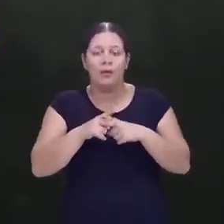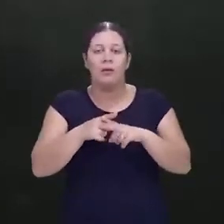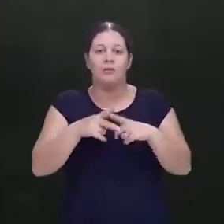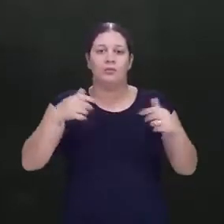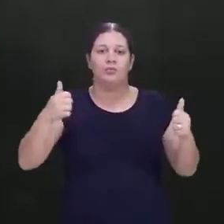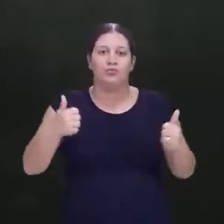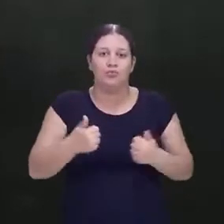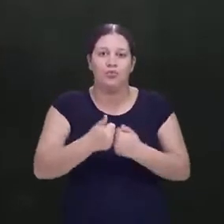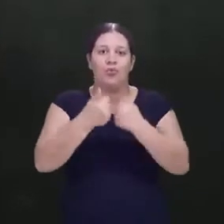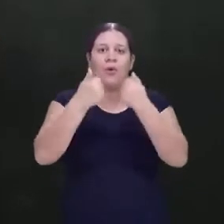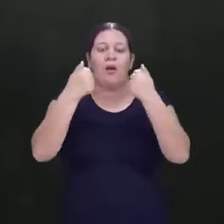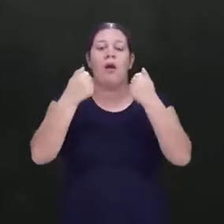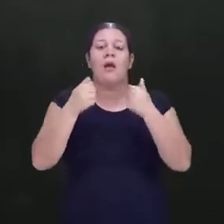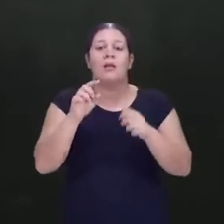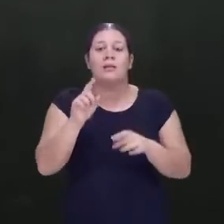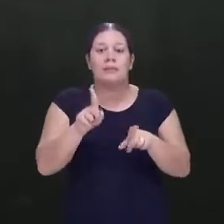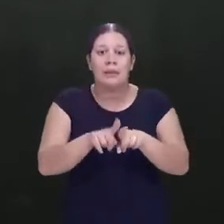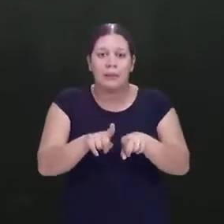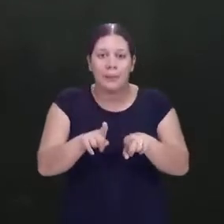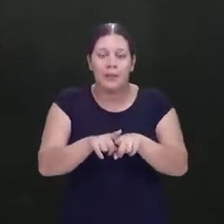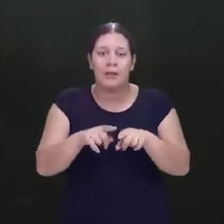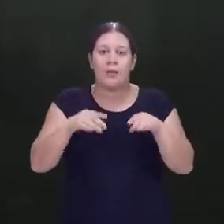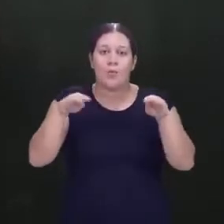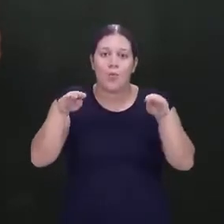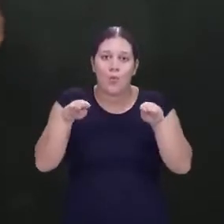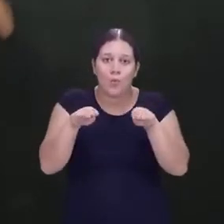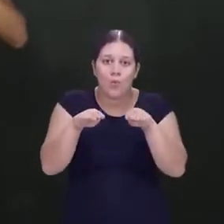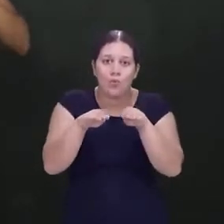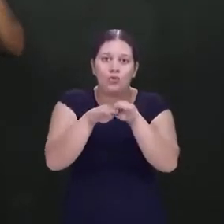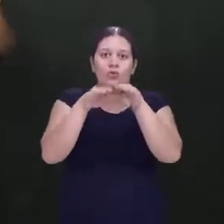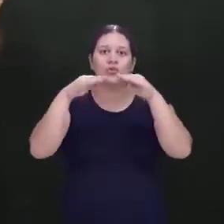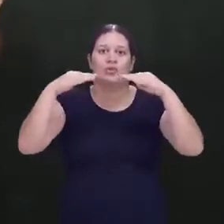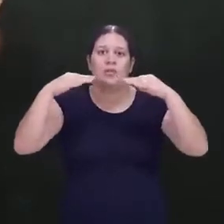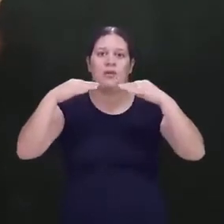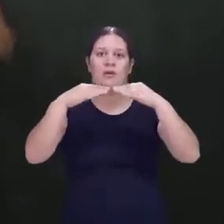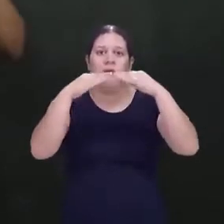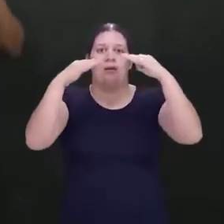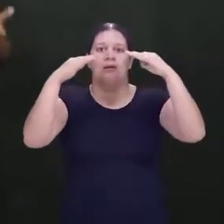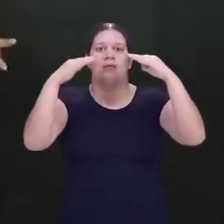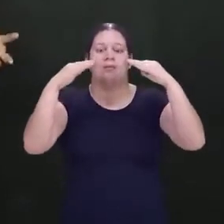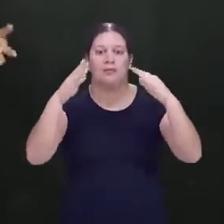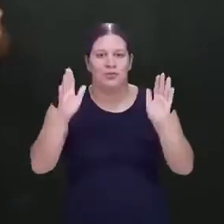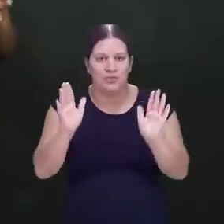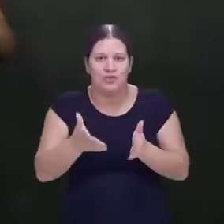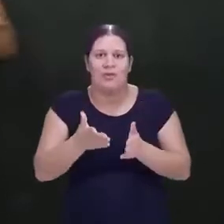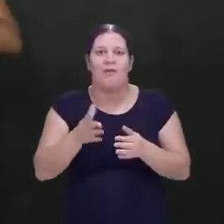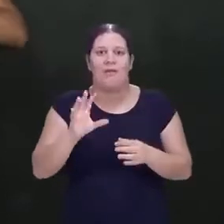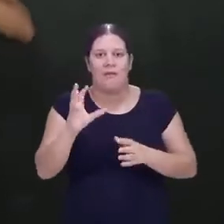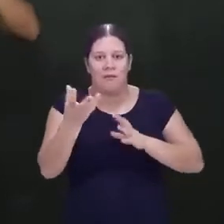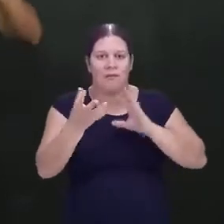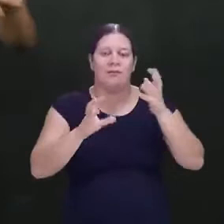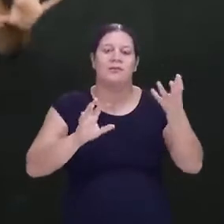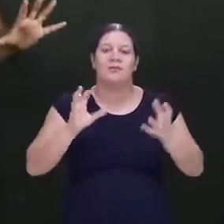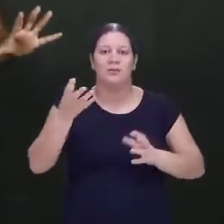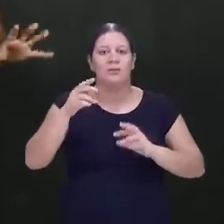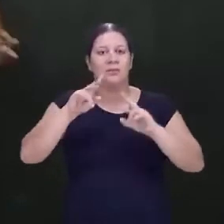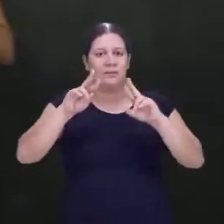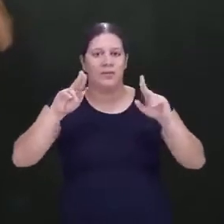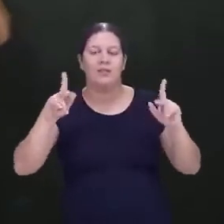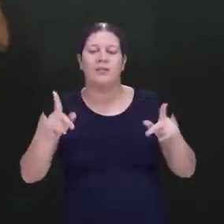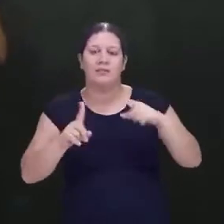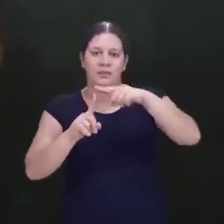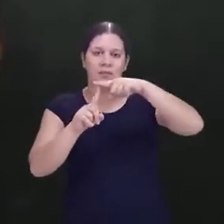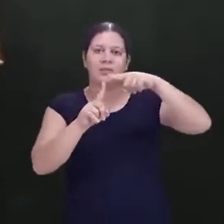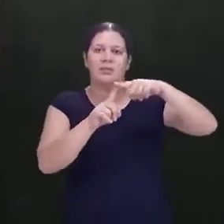faz elas se chocarem, às vezes só o fato de elas se encostarem à junção já vai causar a reação química. Então tem diferentes